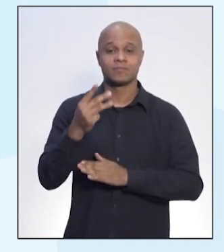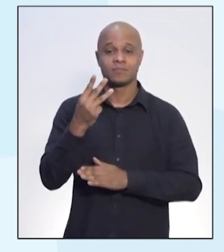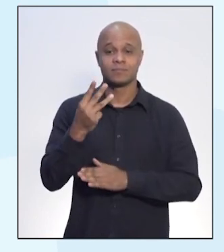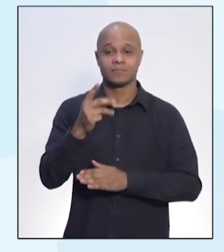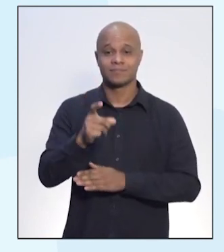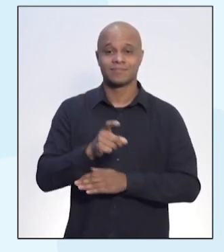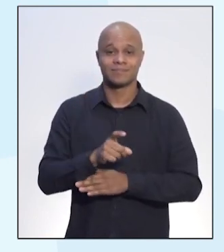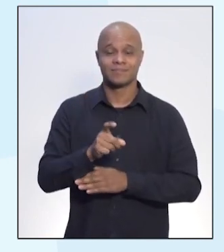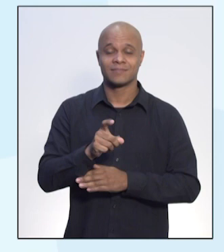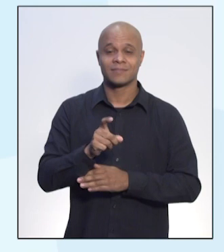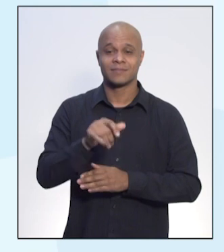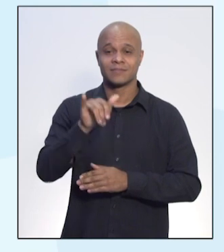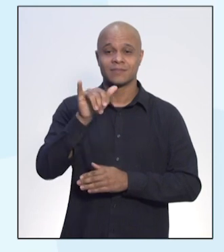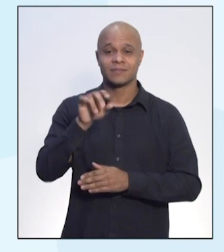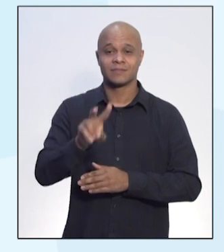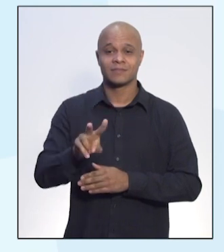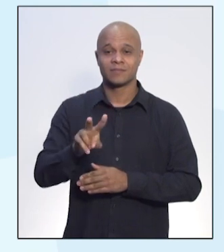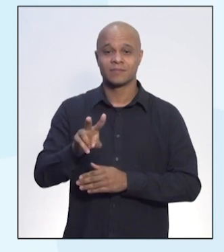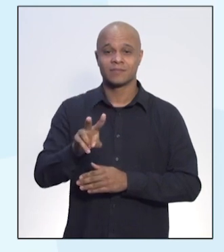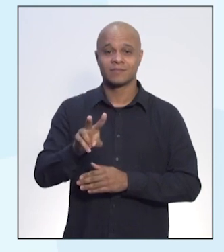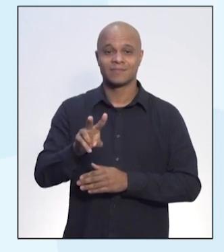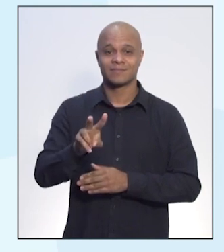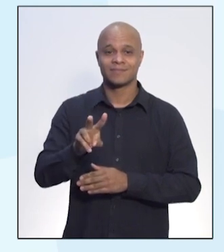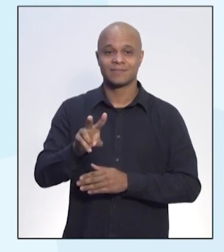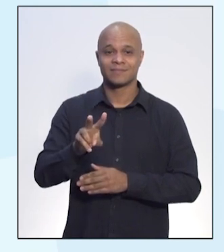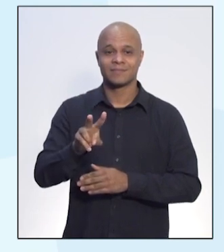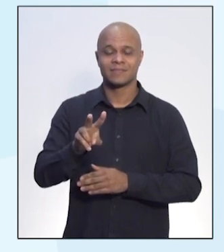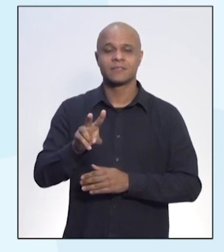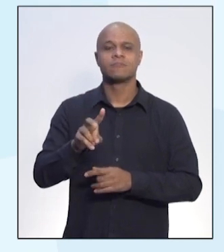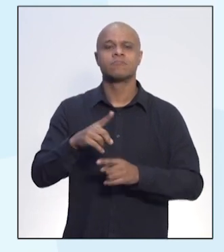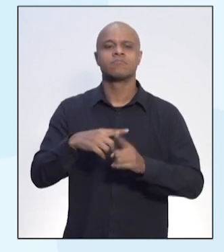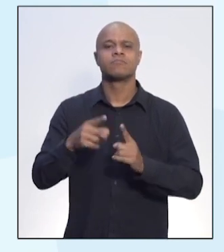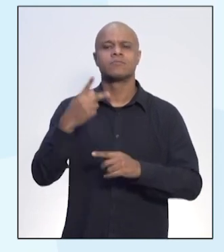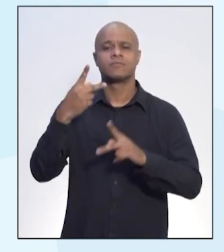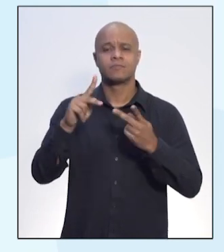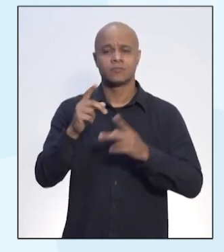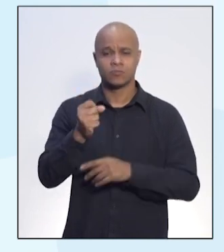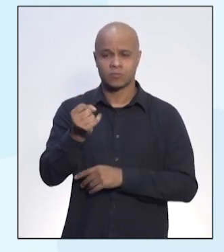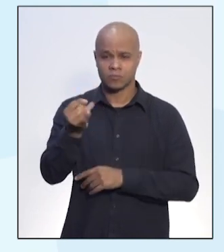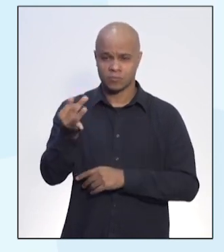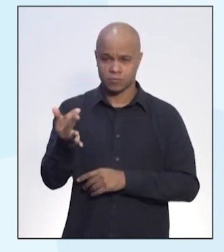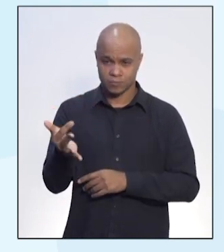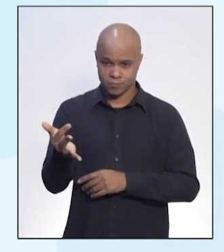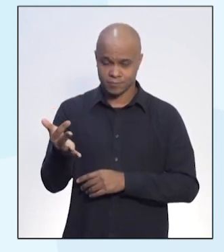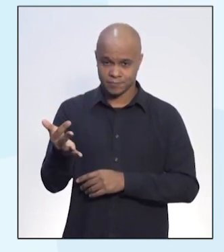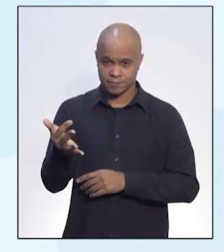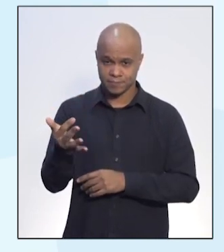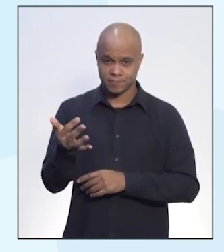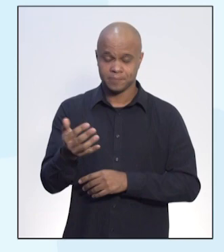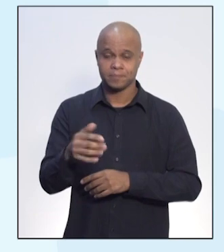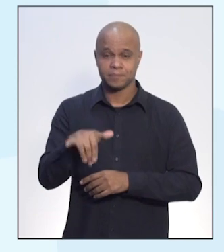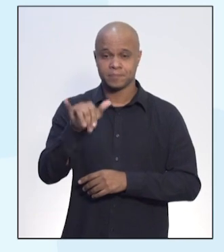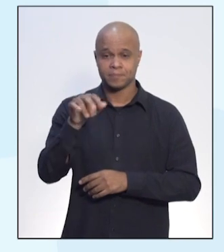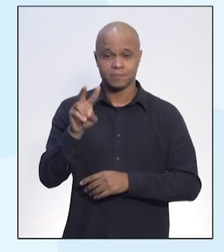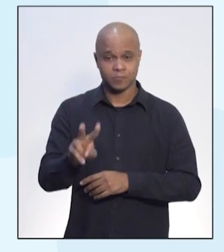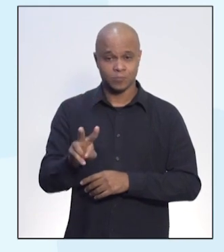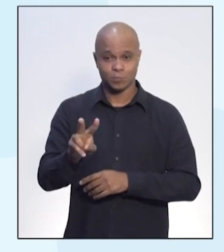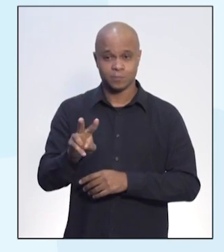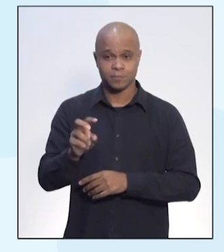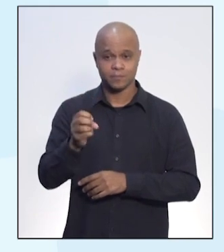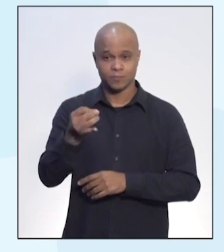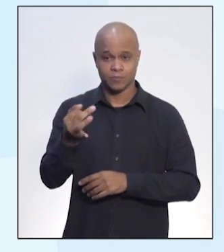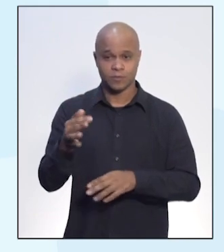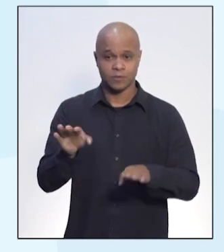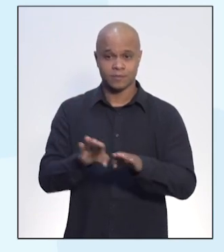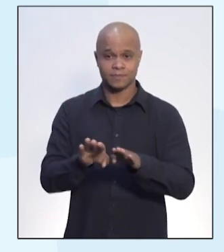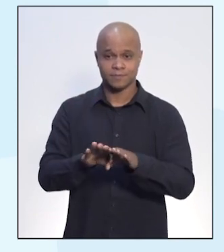então, aquele número que está grudadinho no X, ele está falando que é a sua quantidade. E 2 átomos de Y, perfeito?